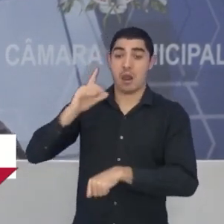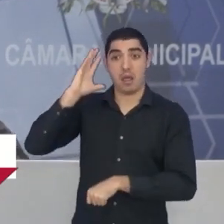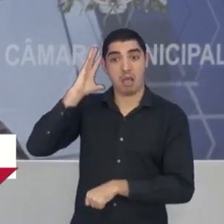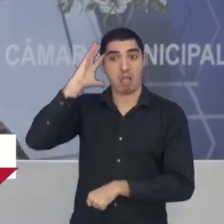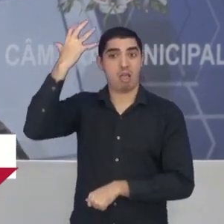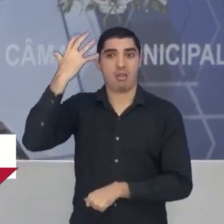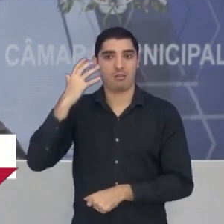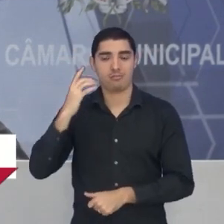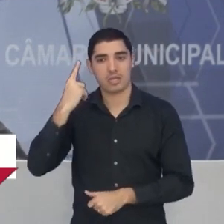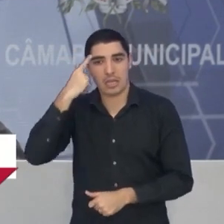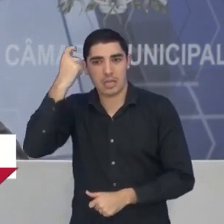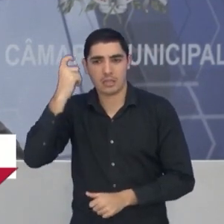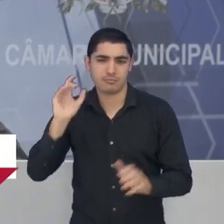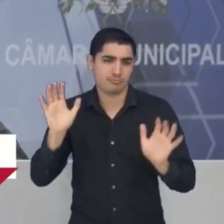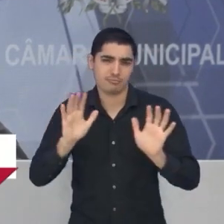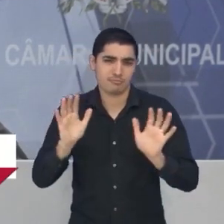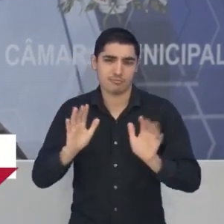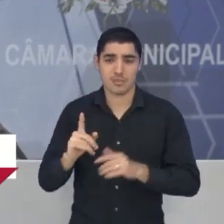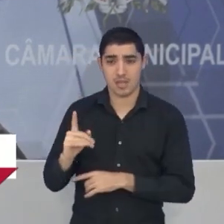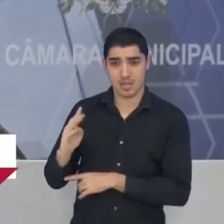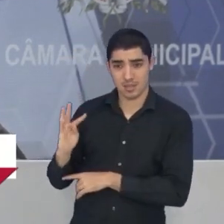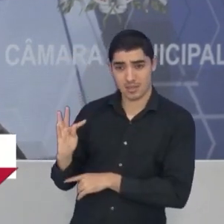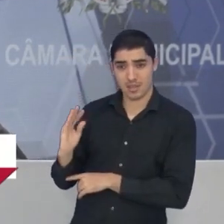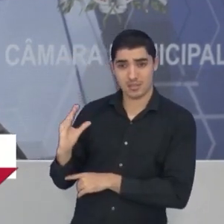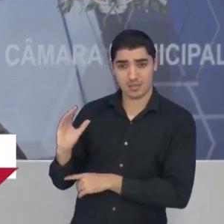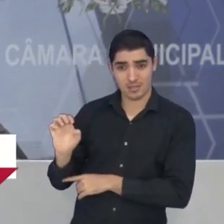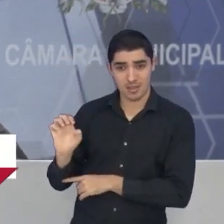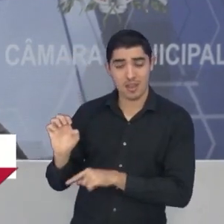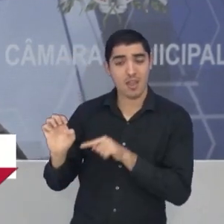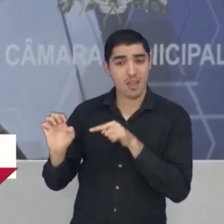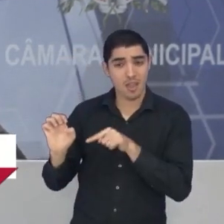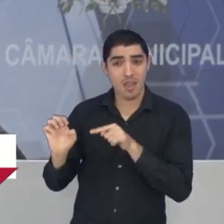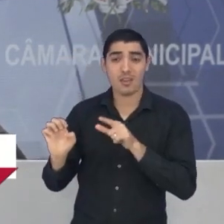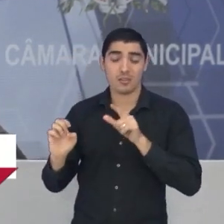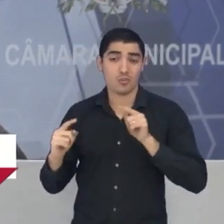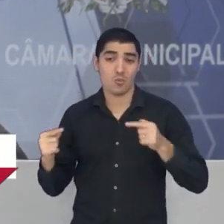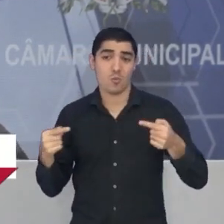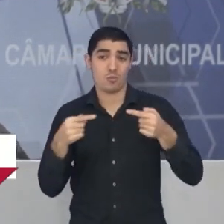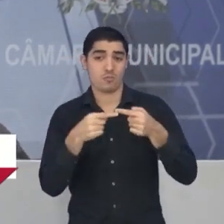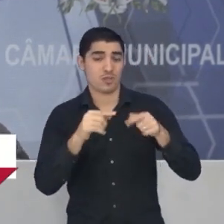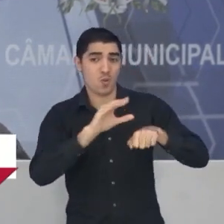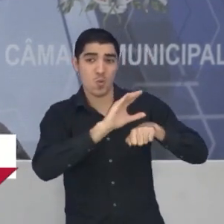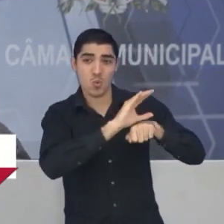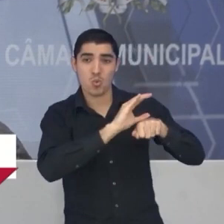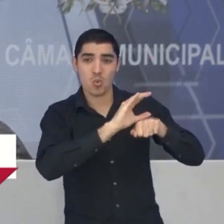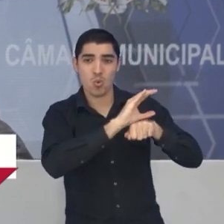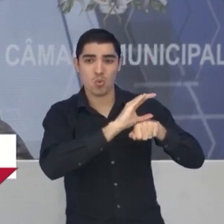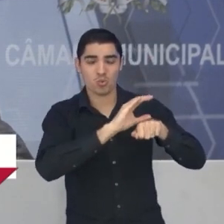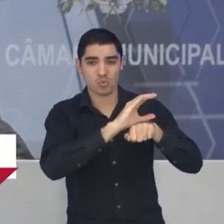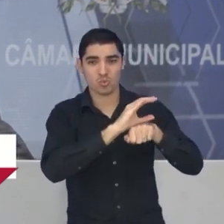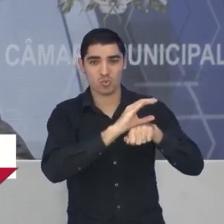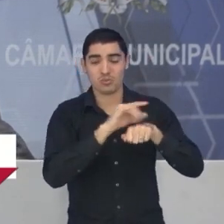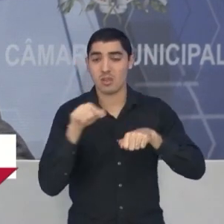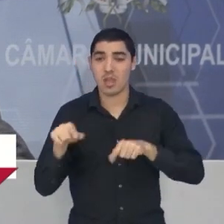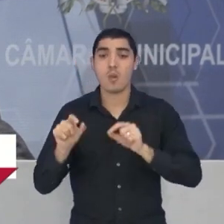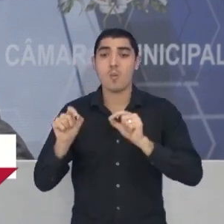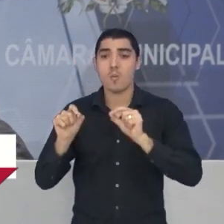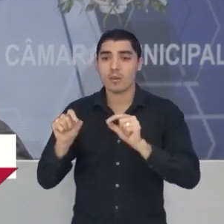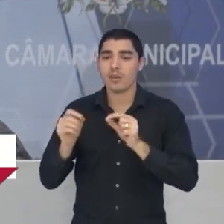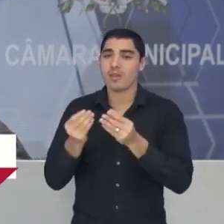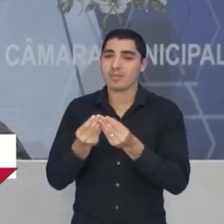é um órgão que tem seu papel constitucional de dar